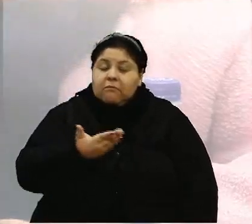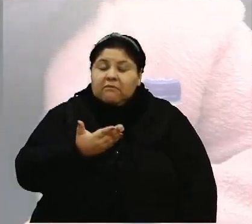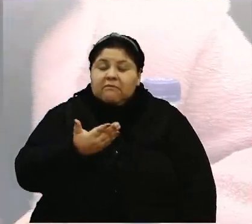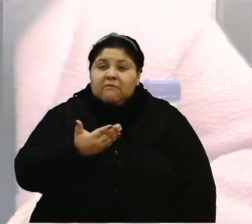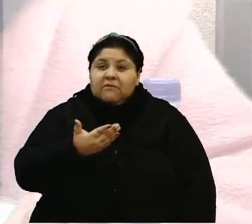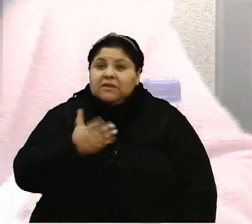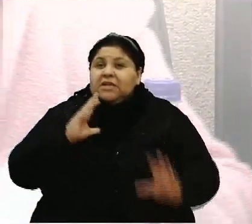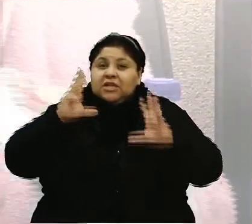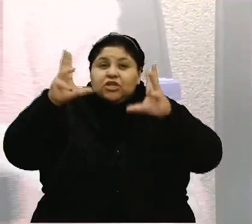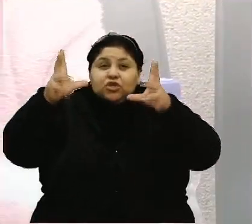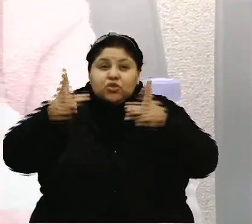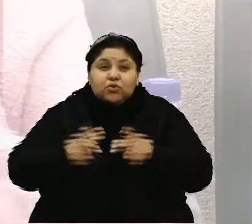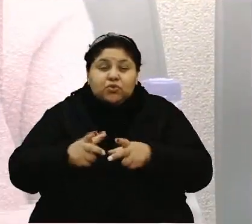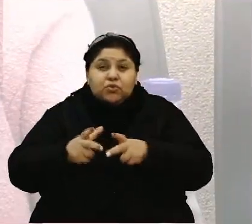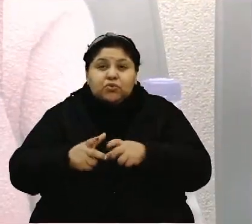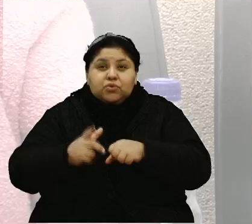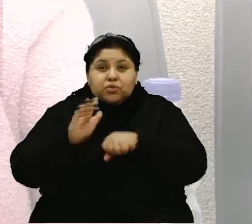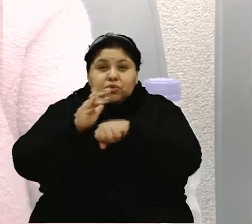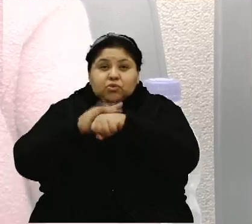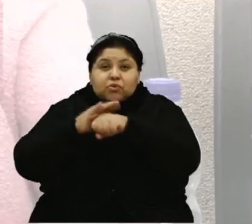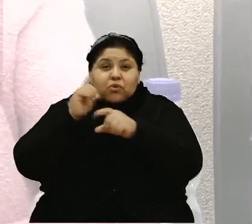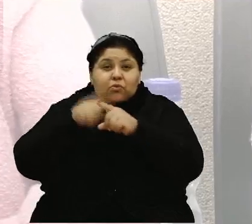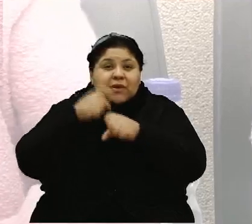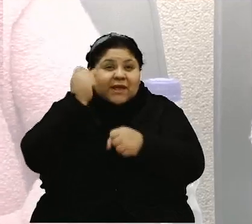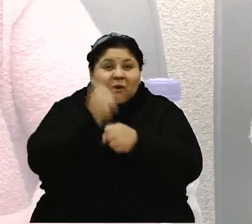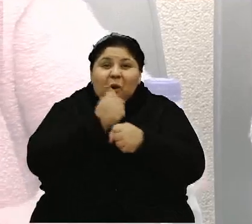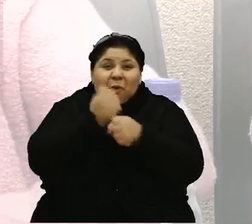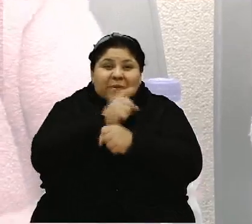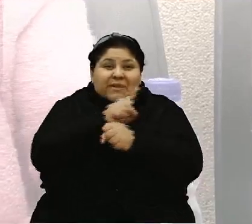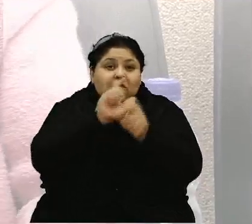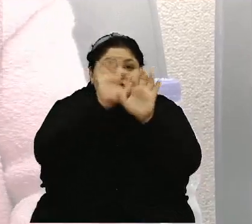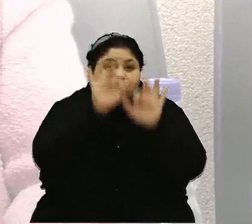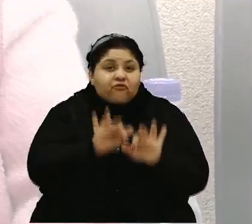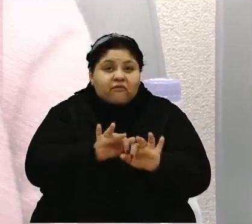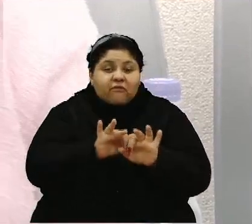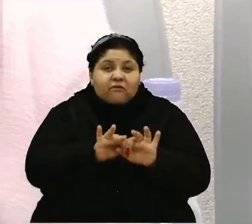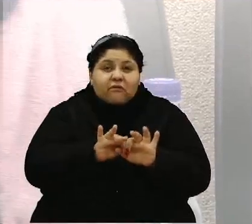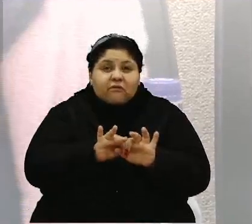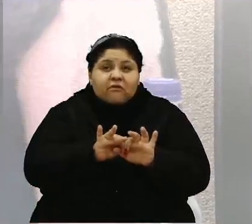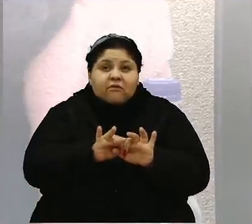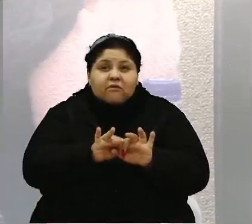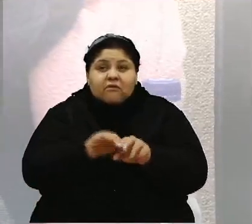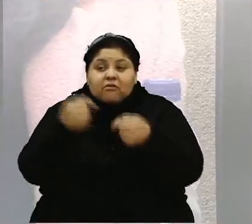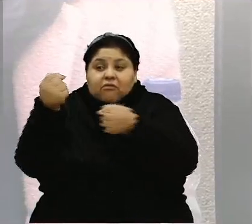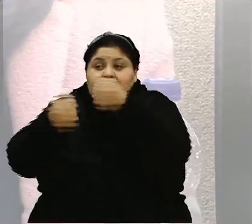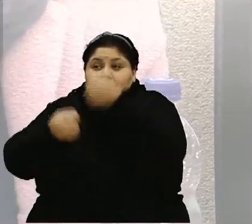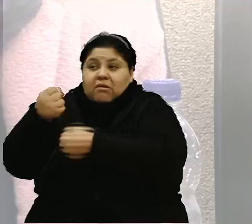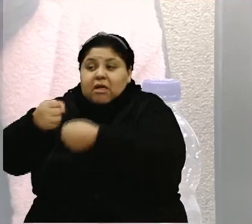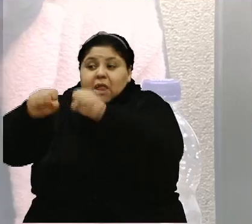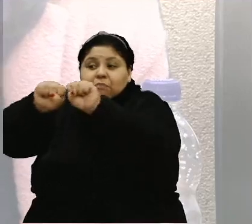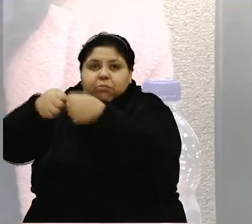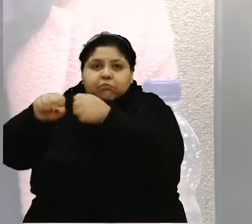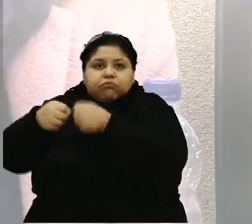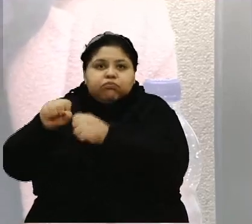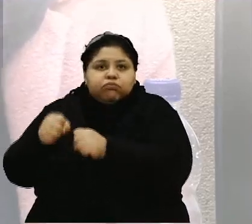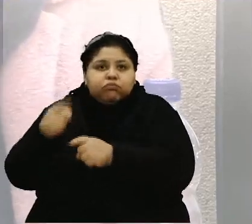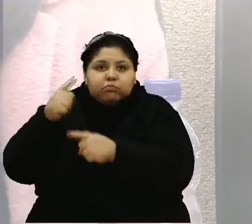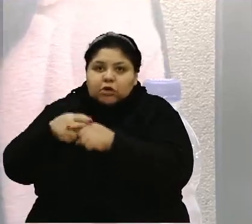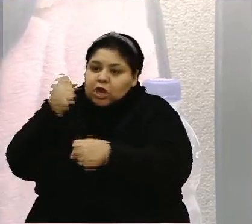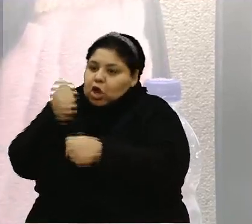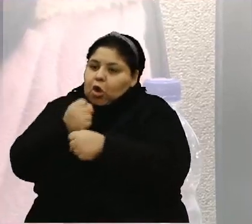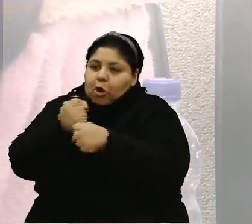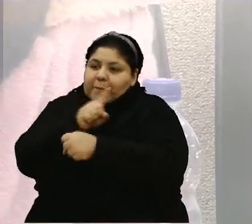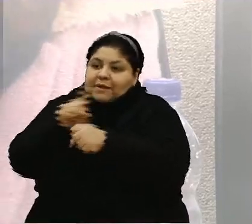tá todo mundo ficando doente, inclusive por obras não acabadas. Declaração de líder. Sem falar nos carros novo que estão sendo quebrados por obras não